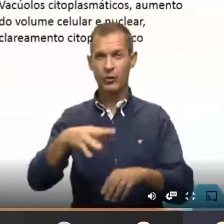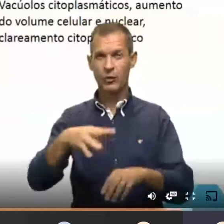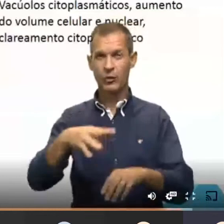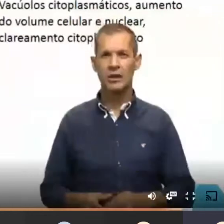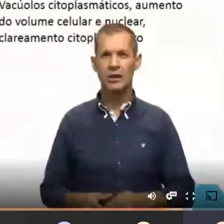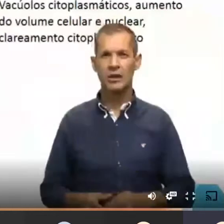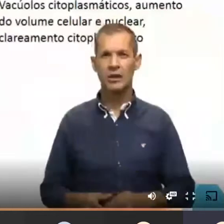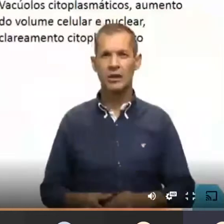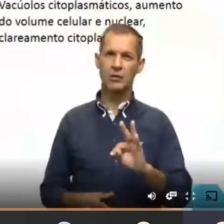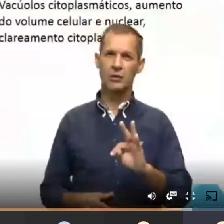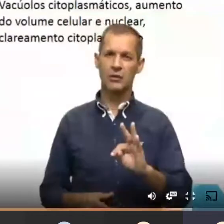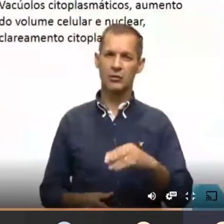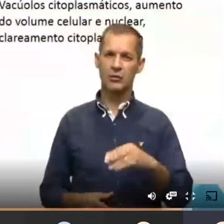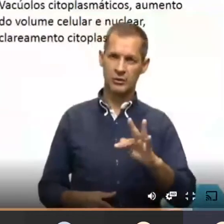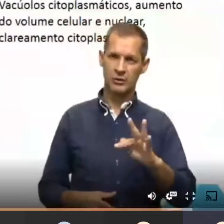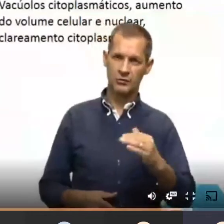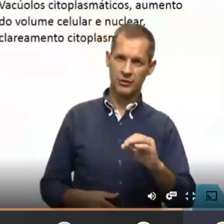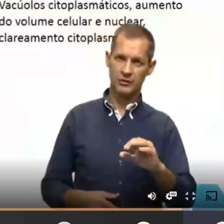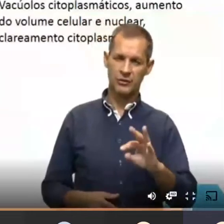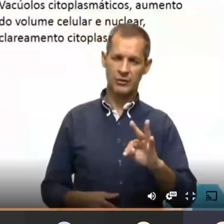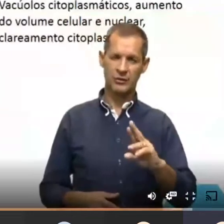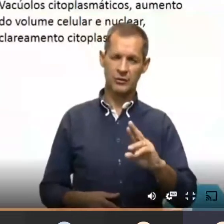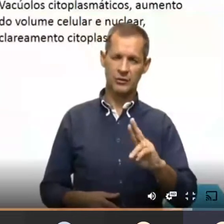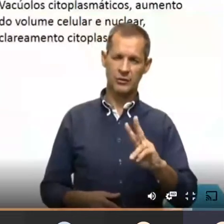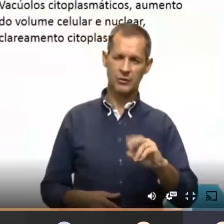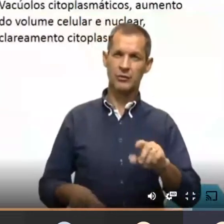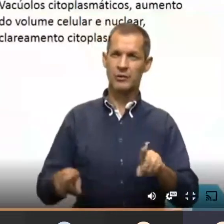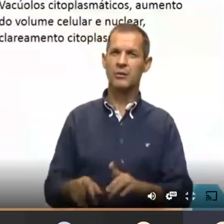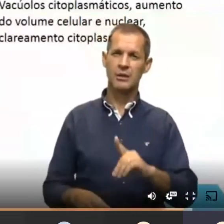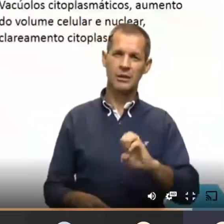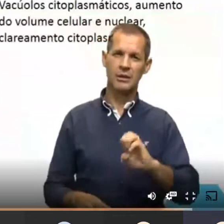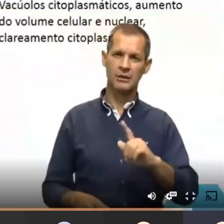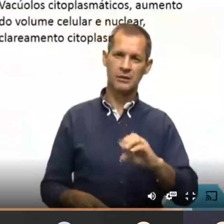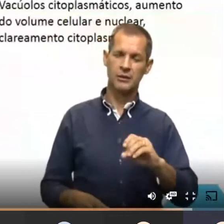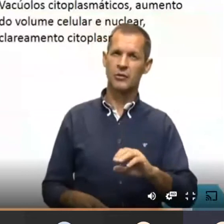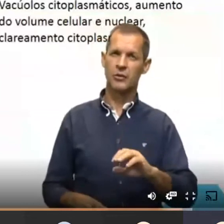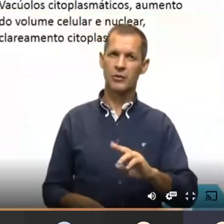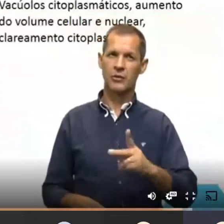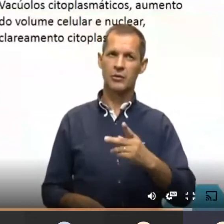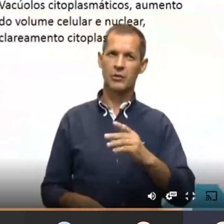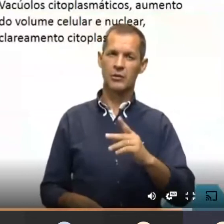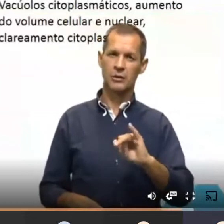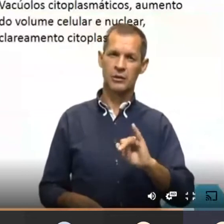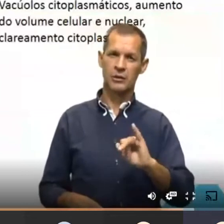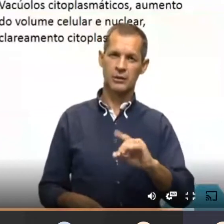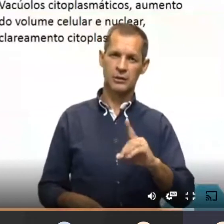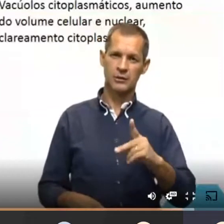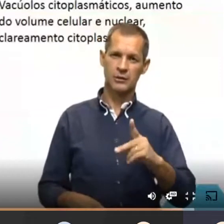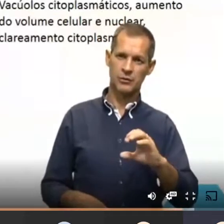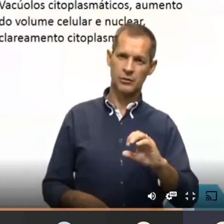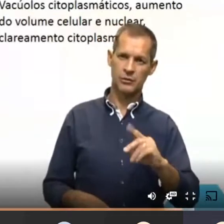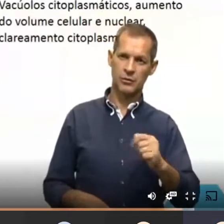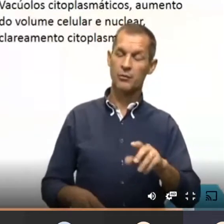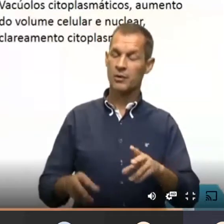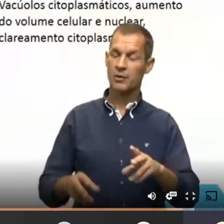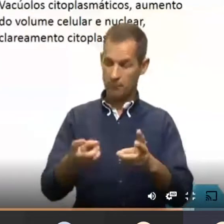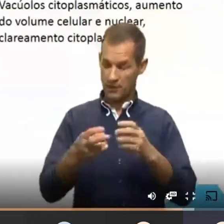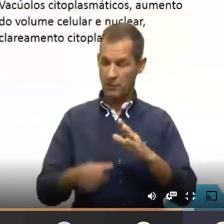como tumefação turva, e a outra como degeneração hidrópica, nós podemos observar,